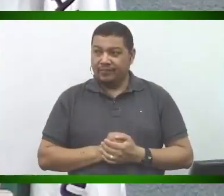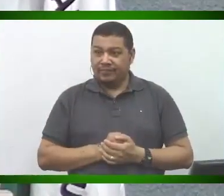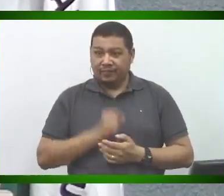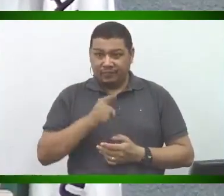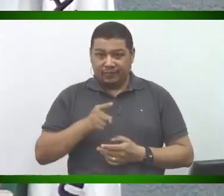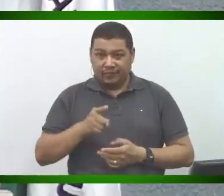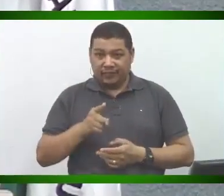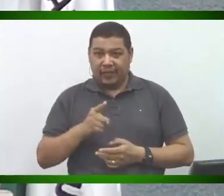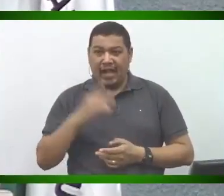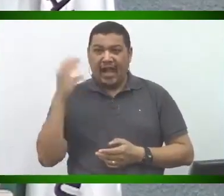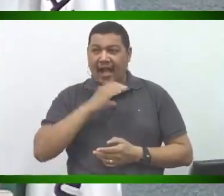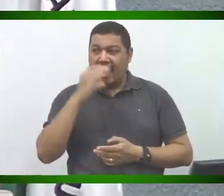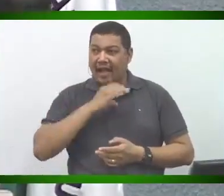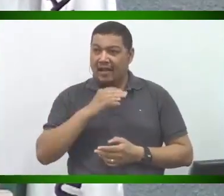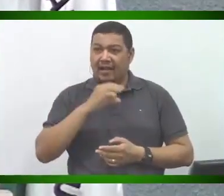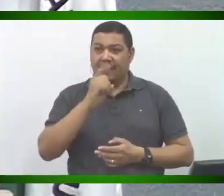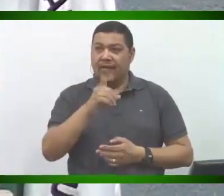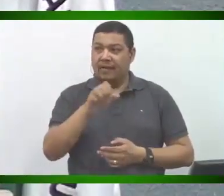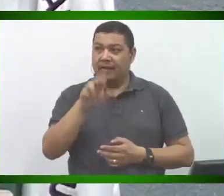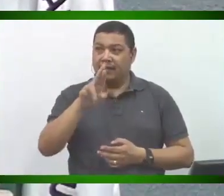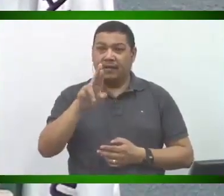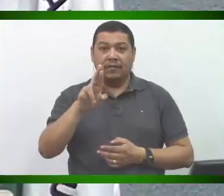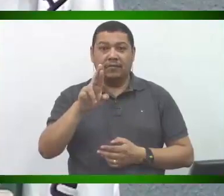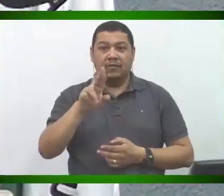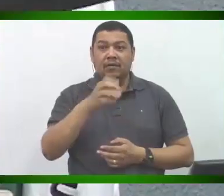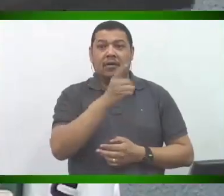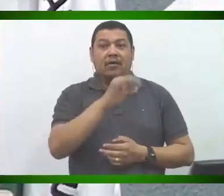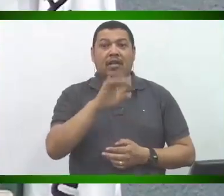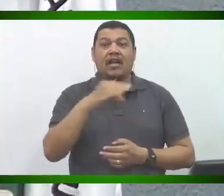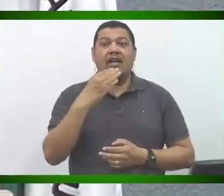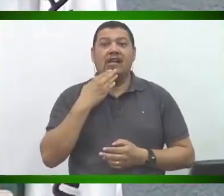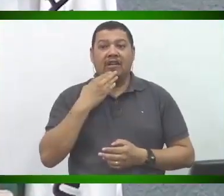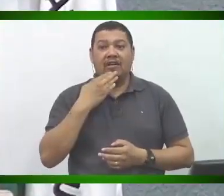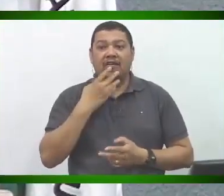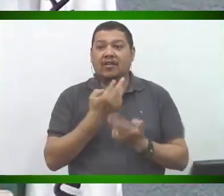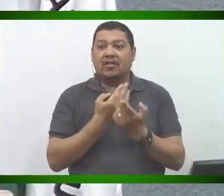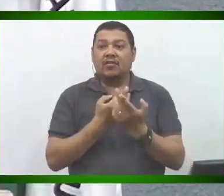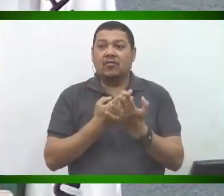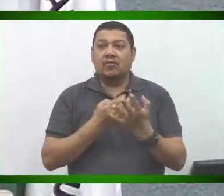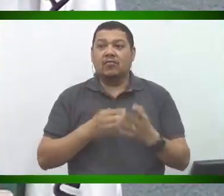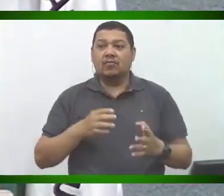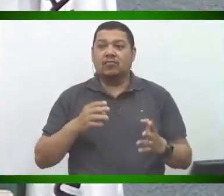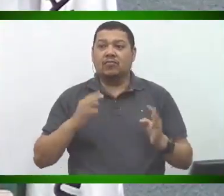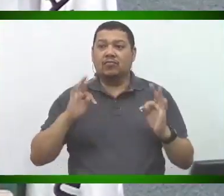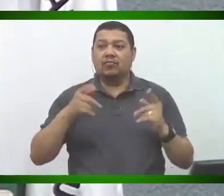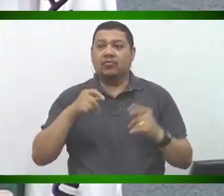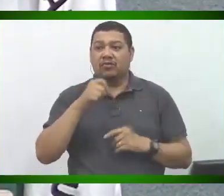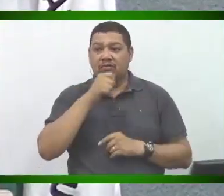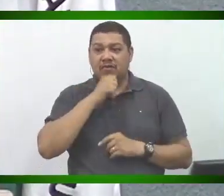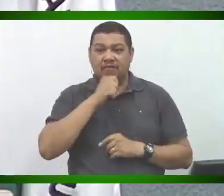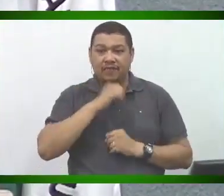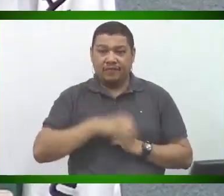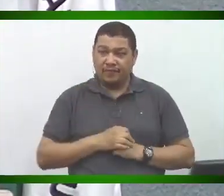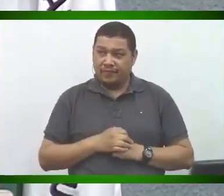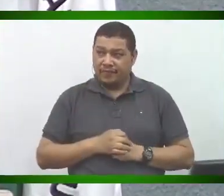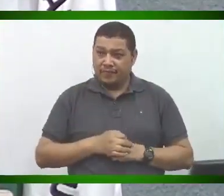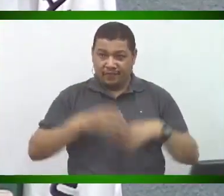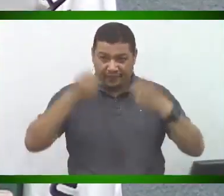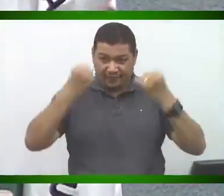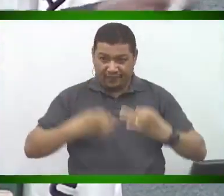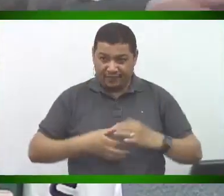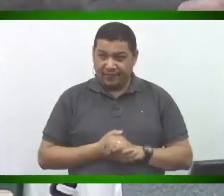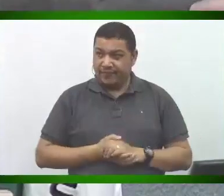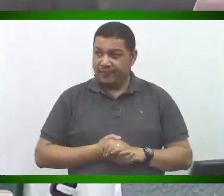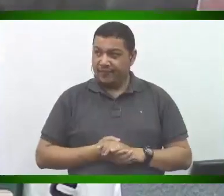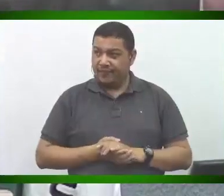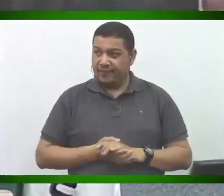forma direta, pelo DR. O DR está tudo sucateado, igual aos hospitais. Tudo sucateado. E aí falamos assim, ó,